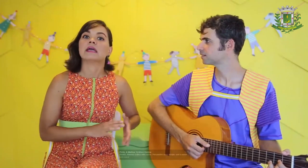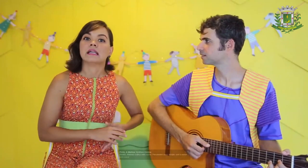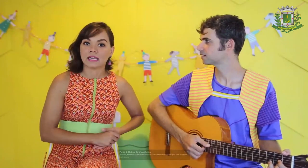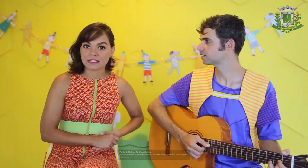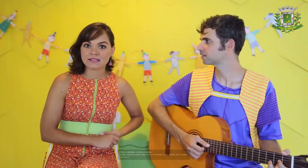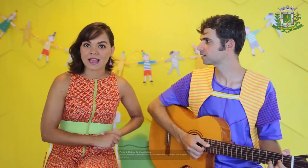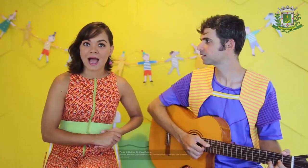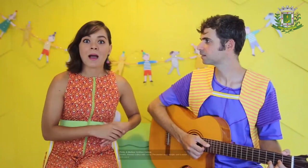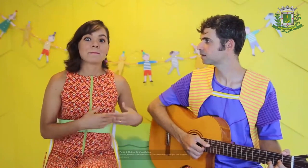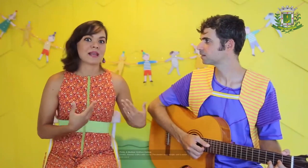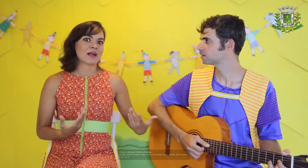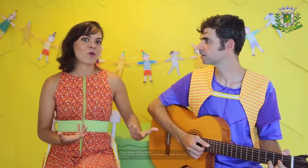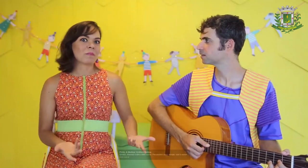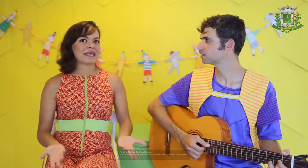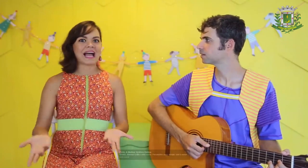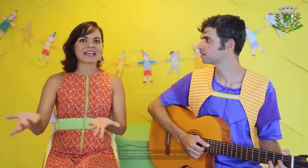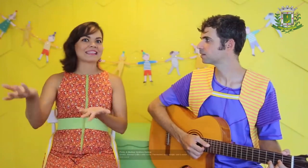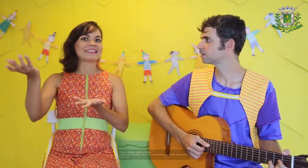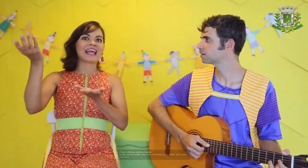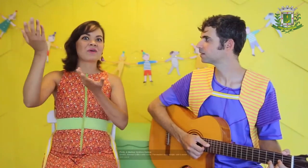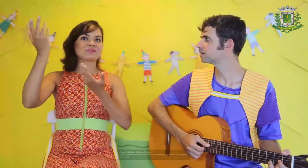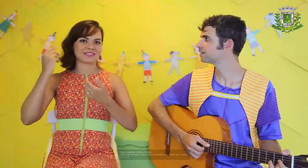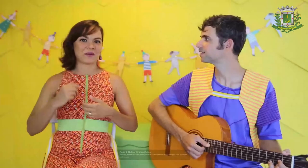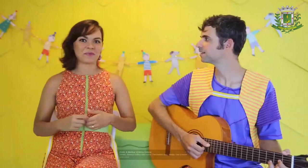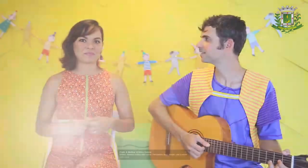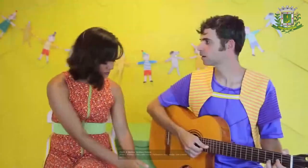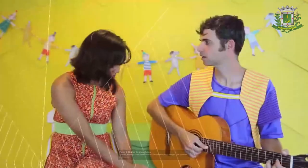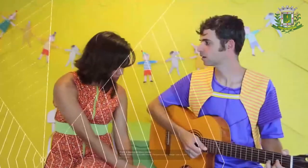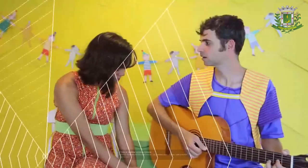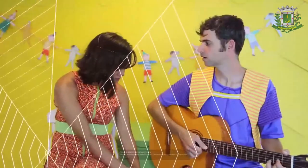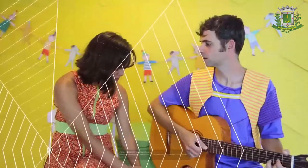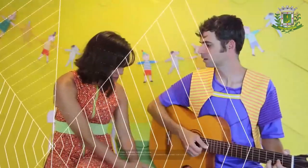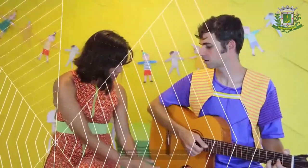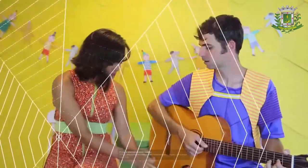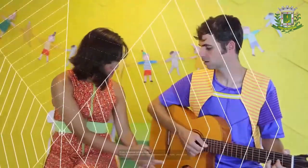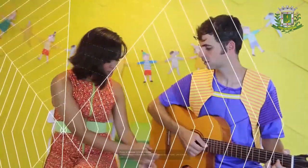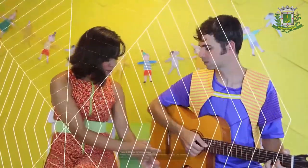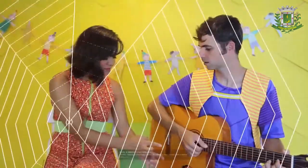a sua mãe, Lanizia, para lhe acompanhar até o céu.